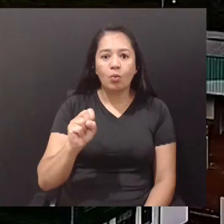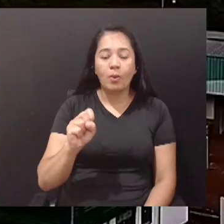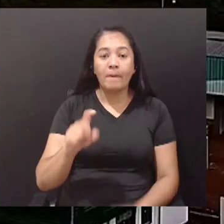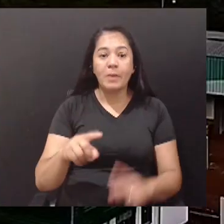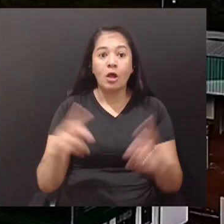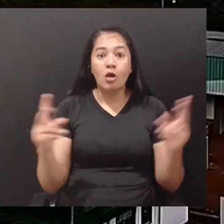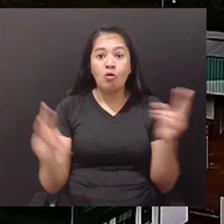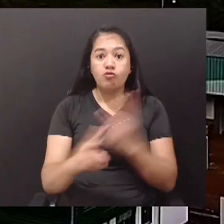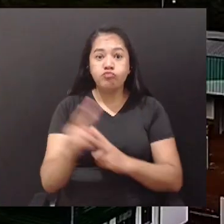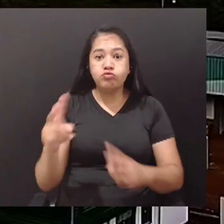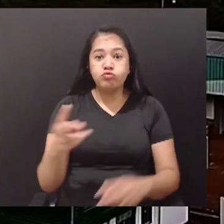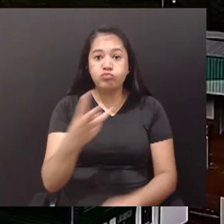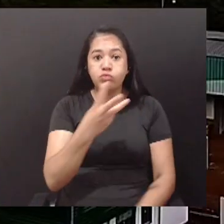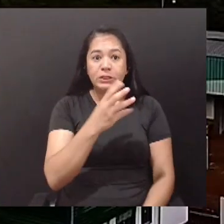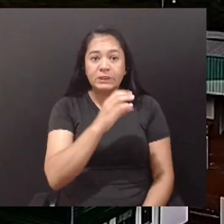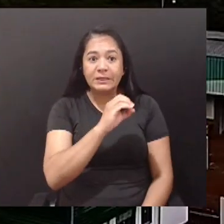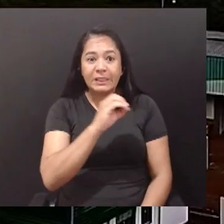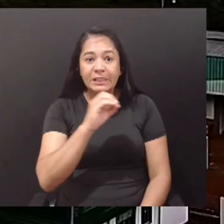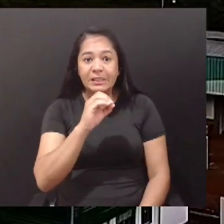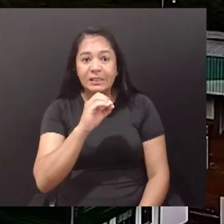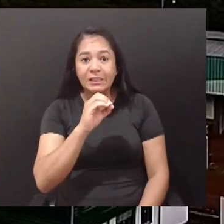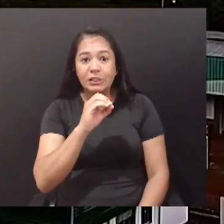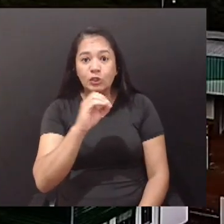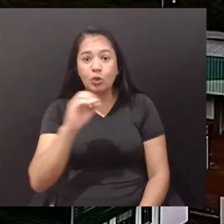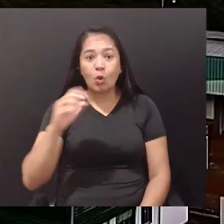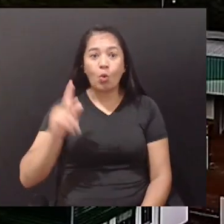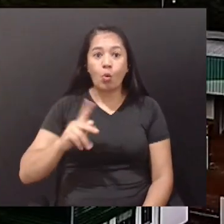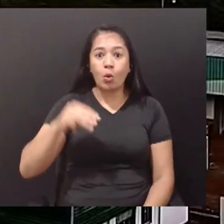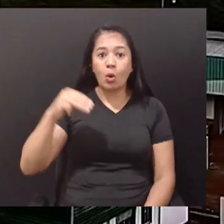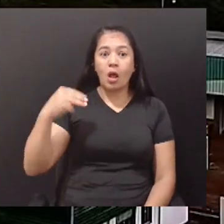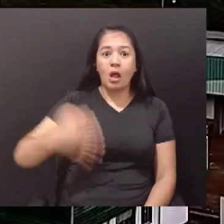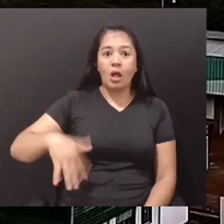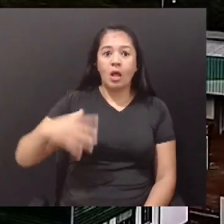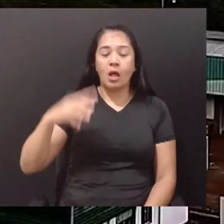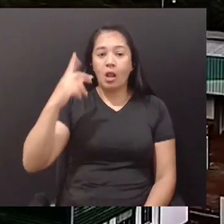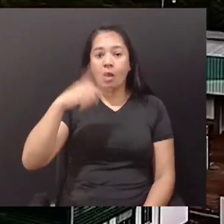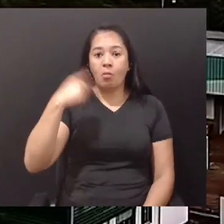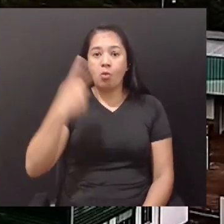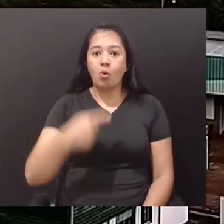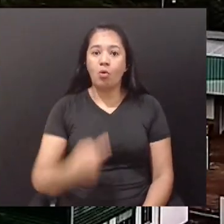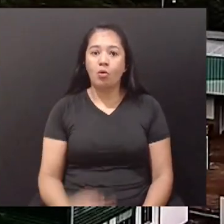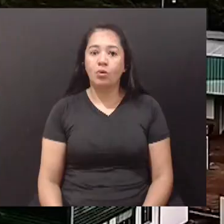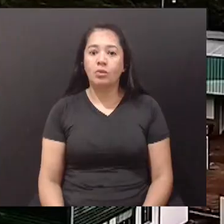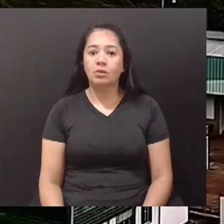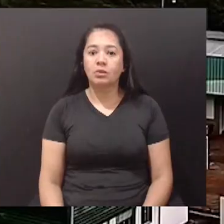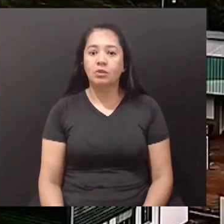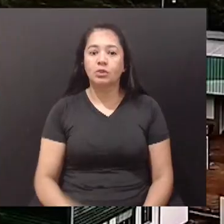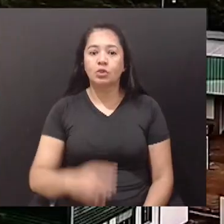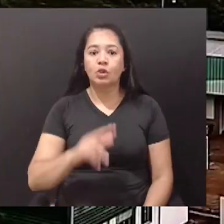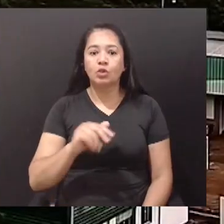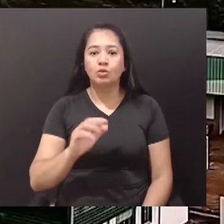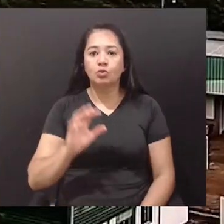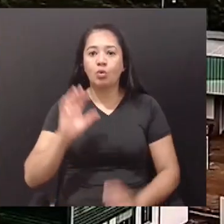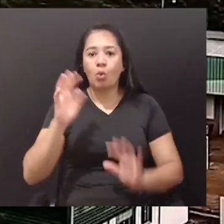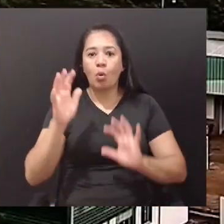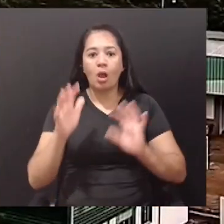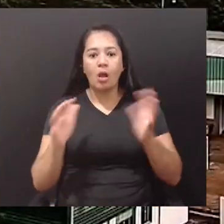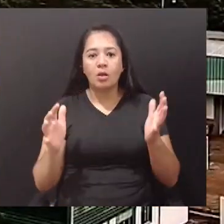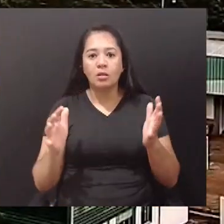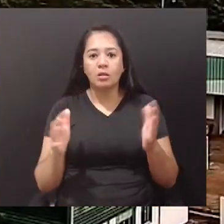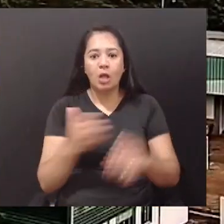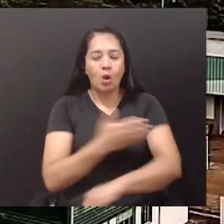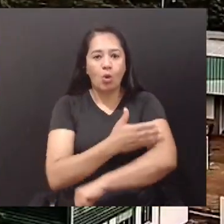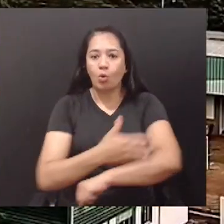a 330 km por hora. Quer dizer, além de nunca ter havido, não era costume